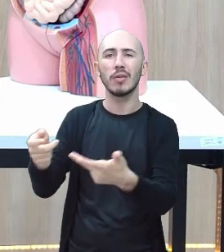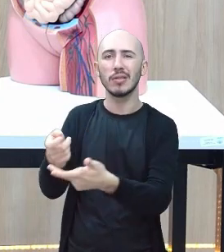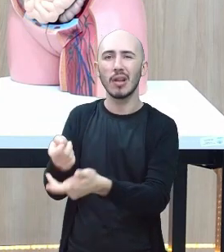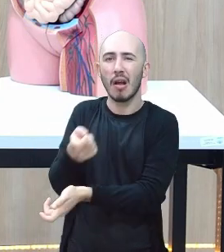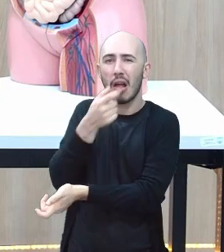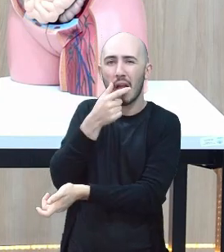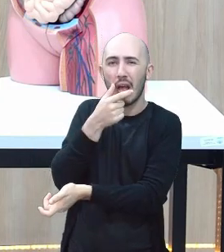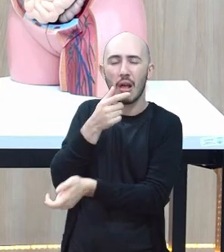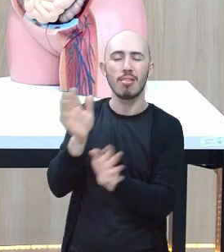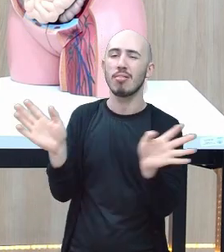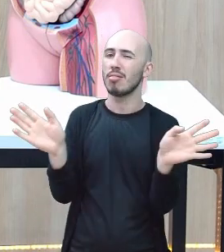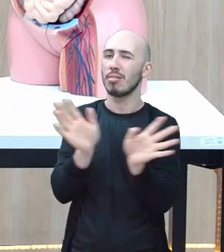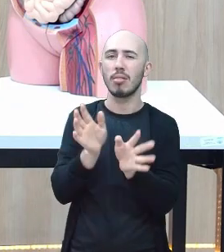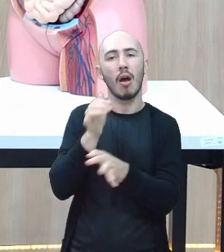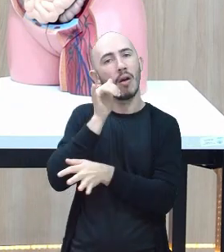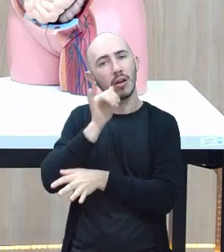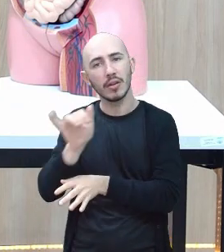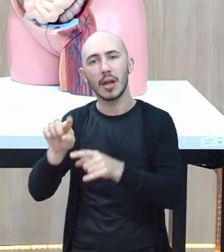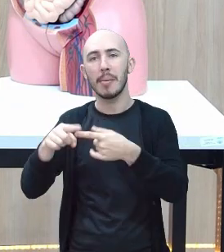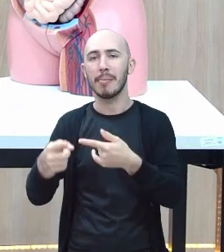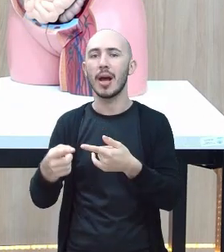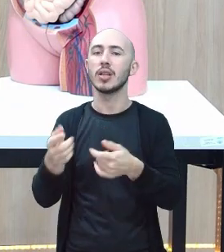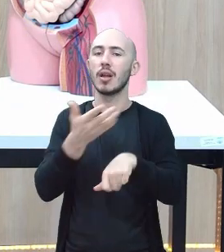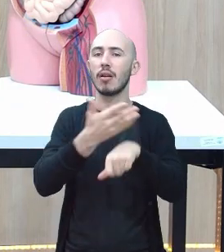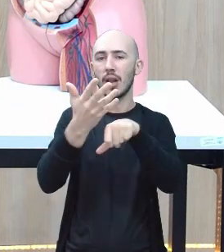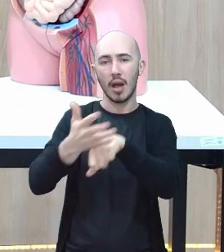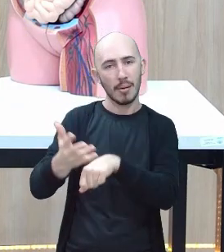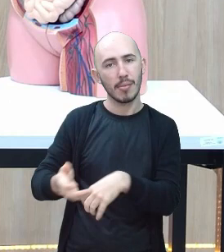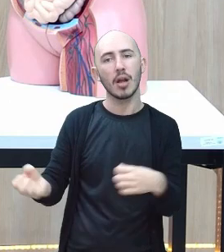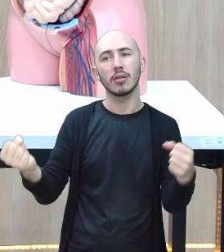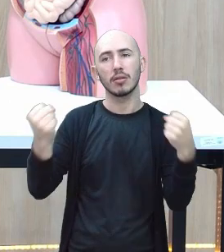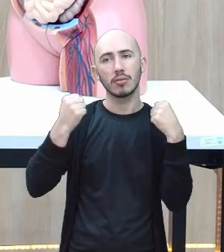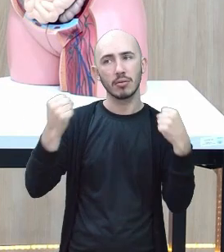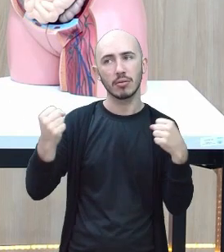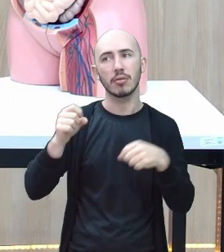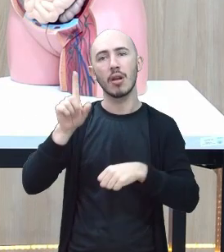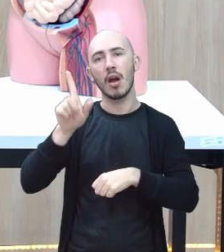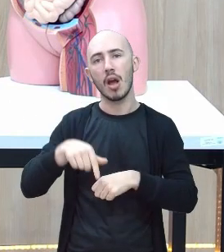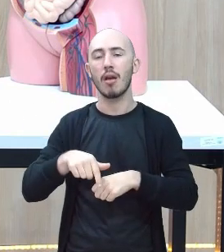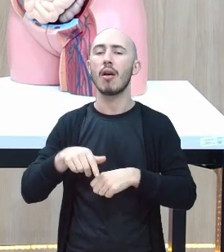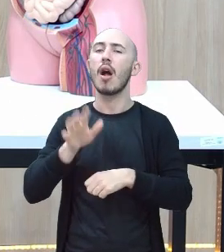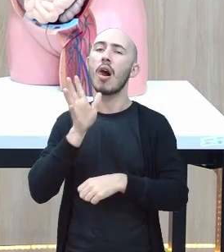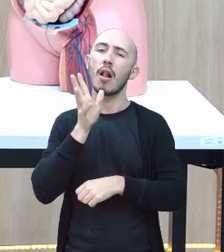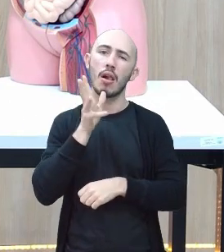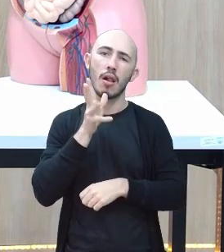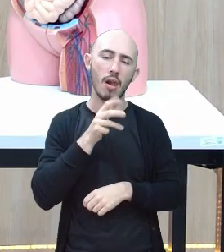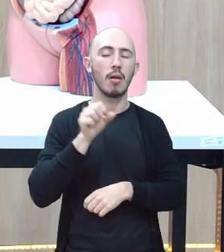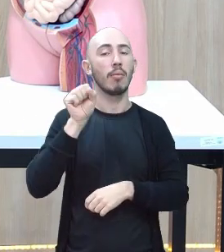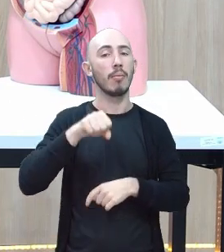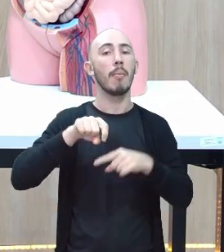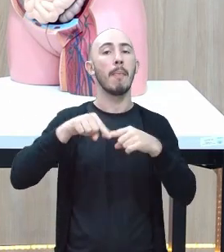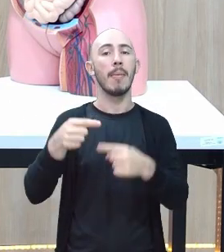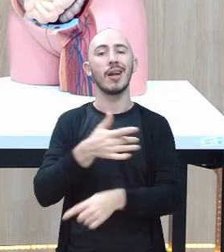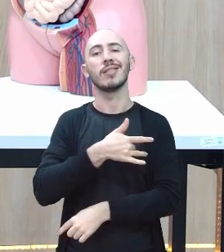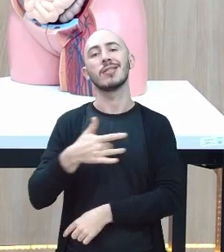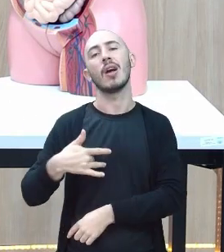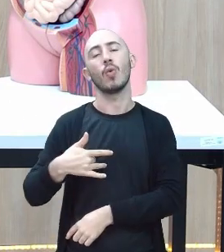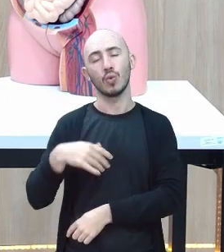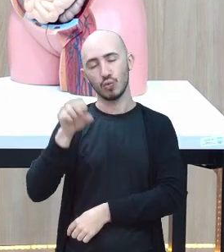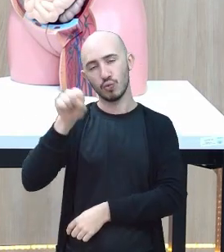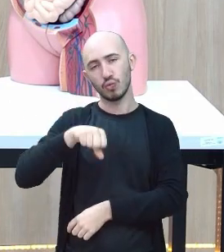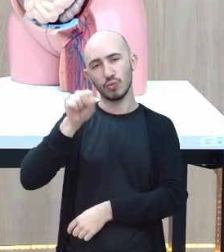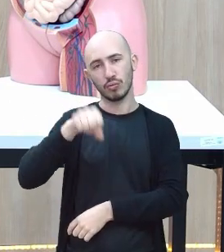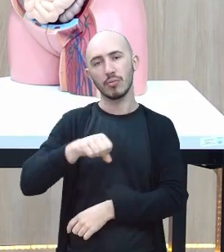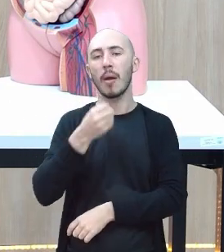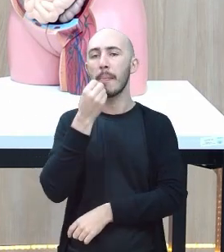eles desenvolvam. Sim, através do exercício. É uma forma mais lenta, mas é uma forma mais saudável para o